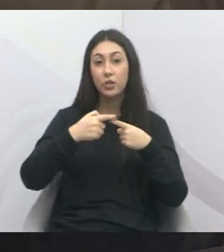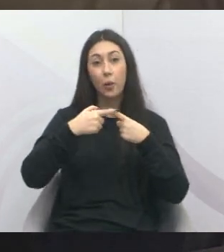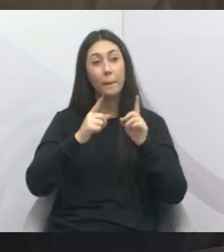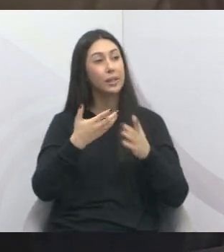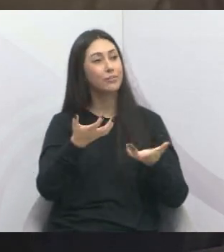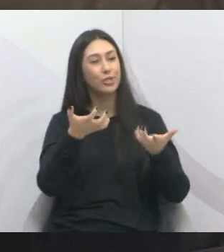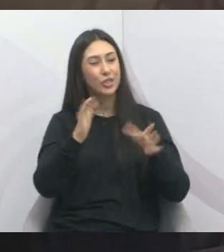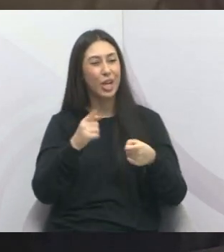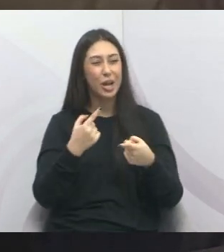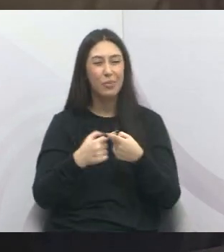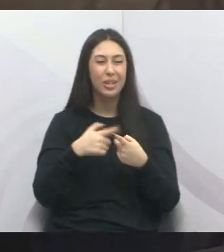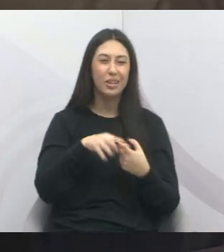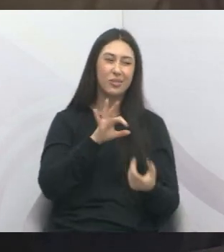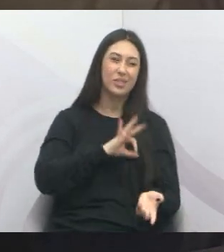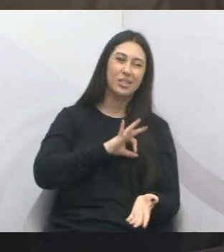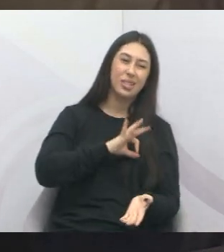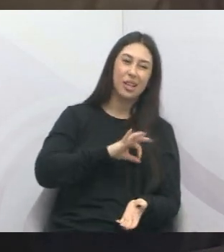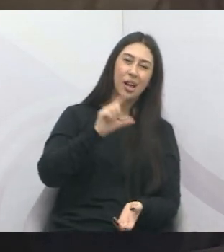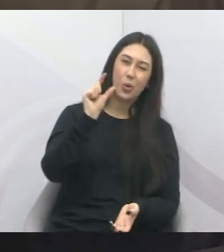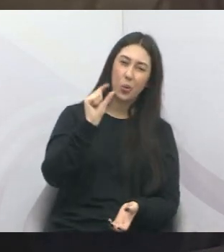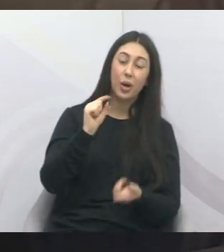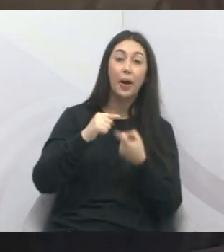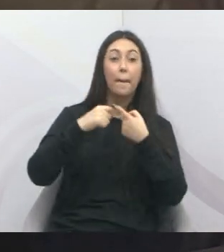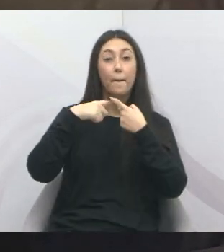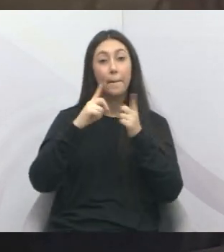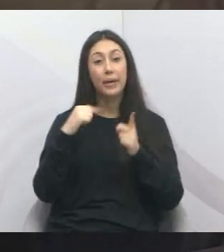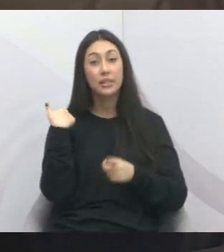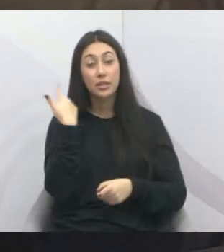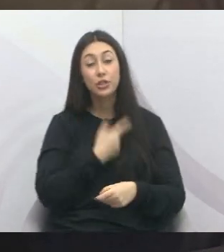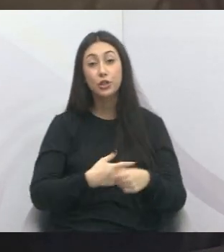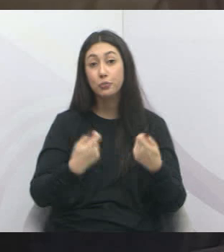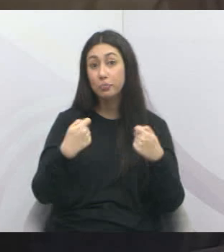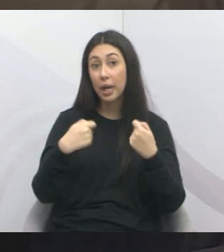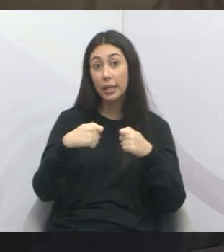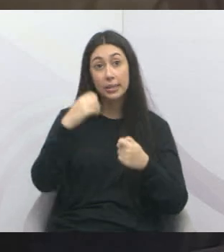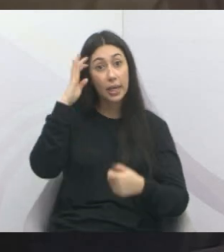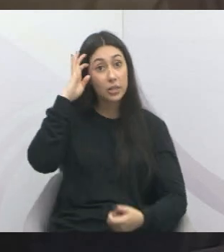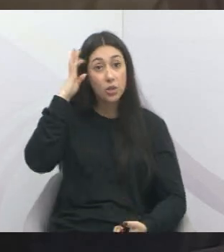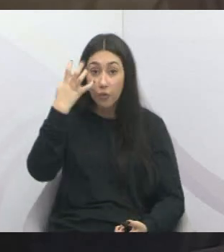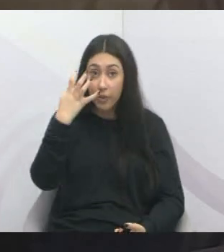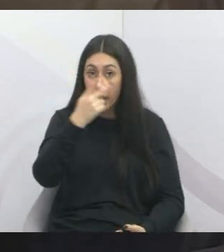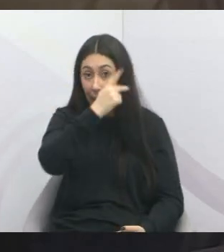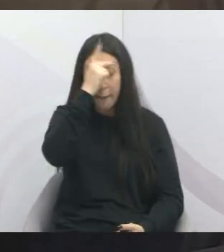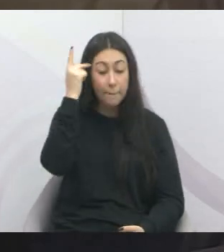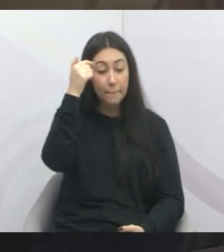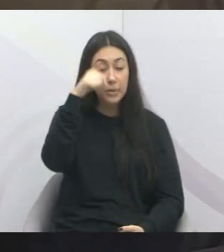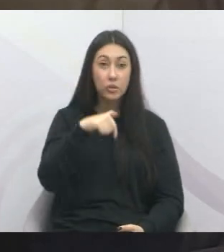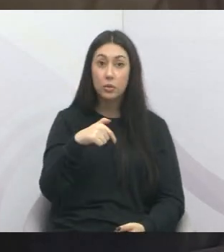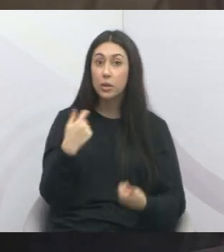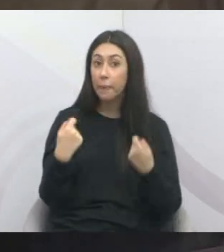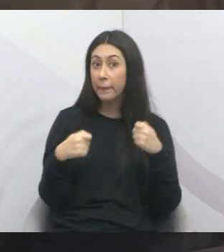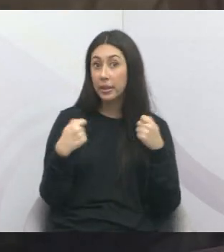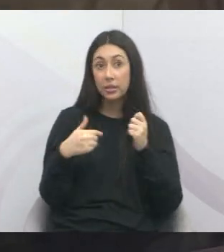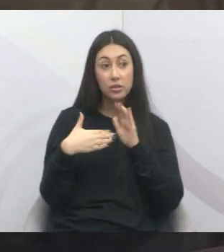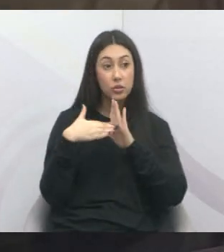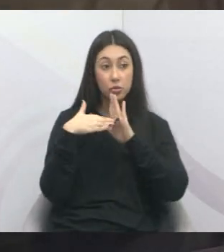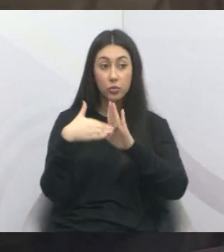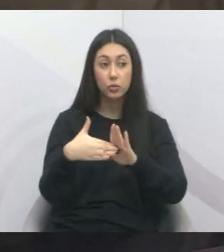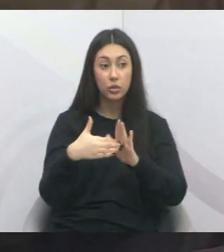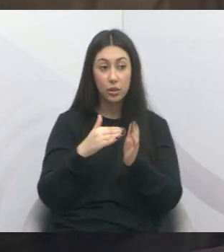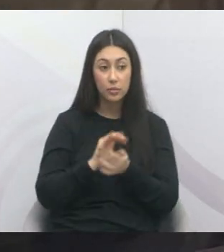cidade pelo valor, a gente sabe de tudo. Mas vamos buscar soluções, porque as pessoas dessa cidade pedem socorro.